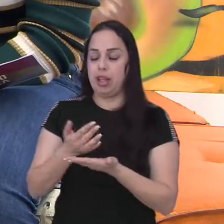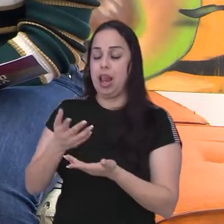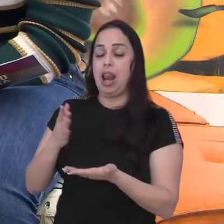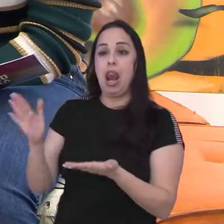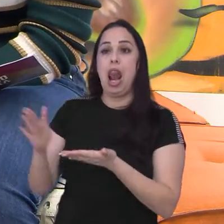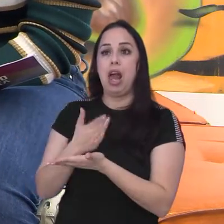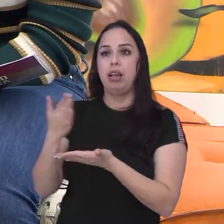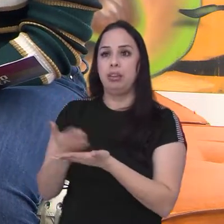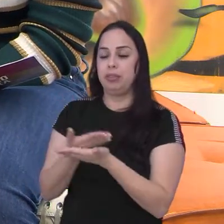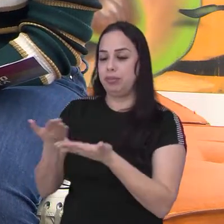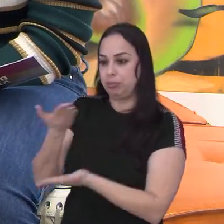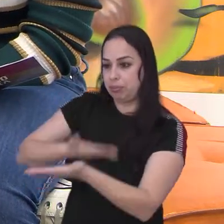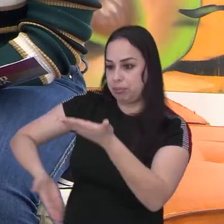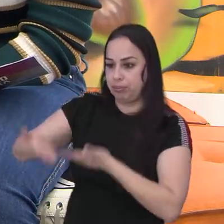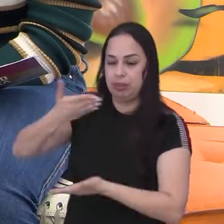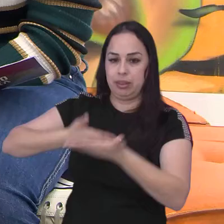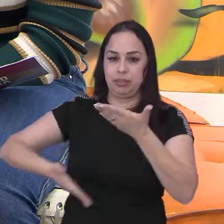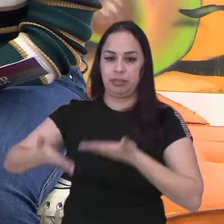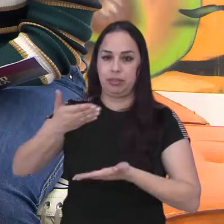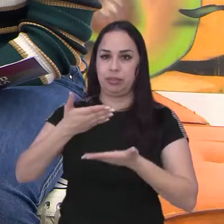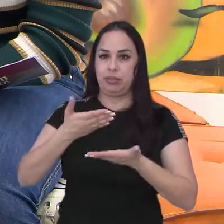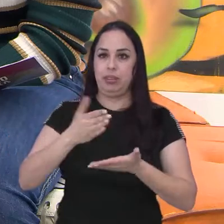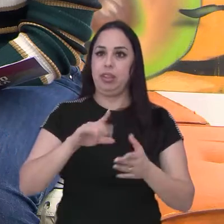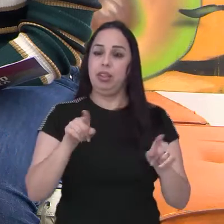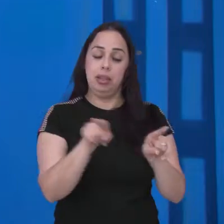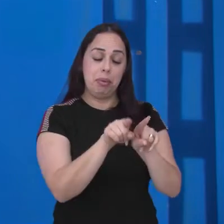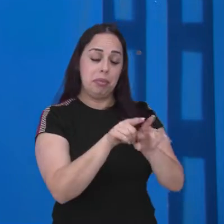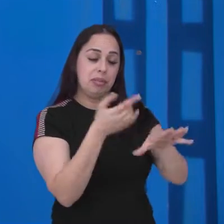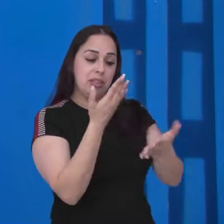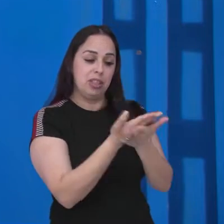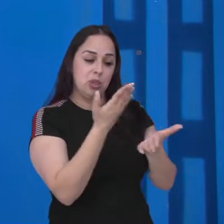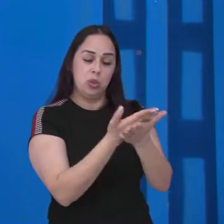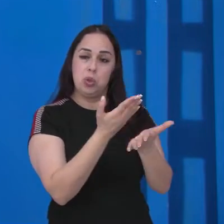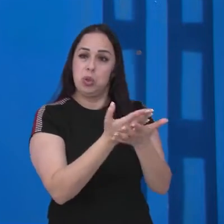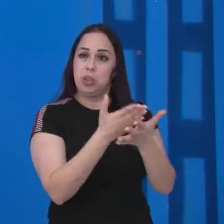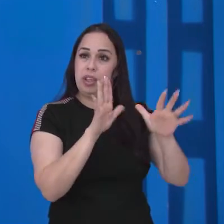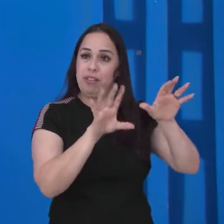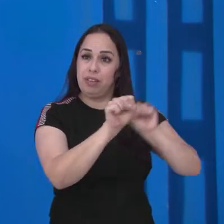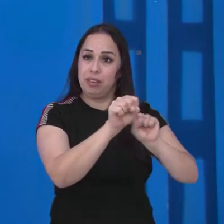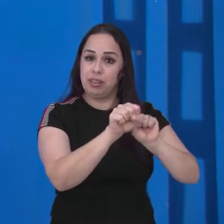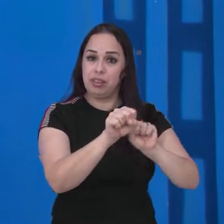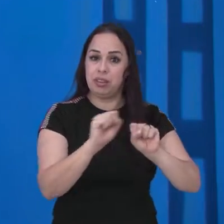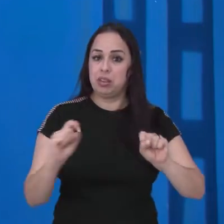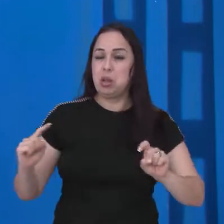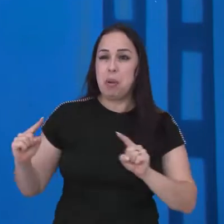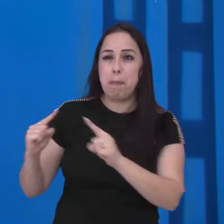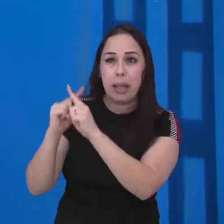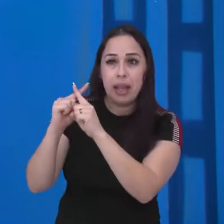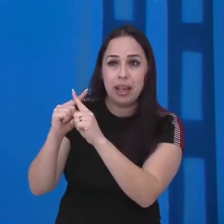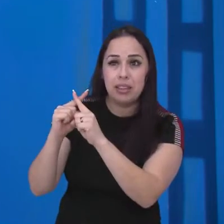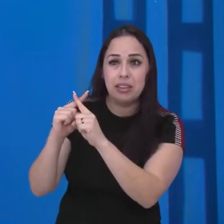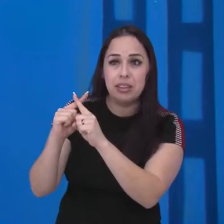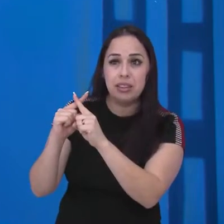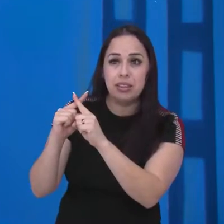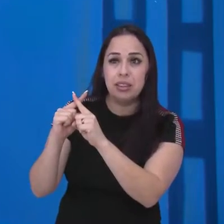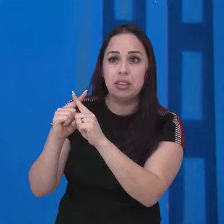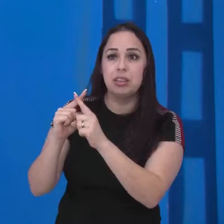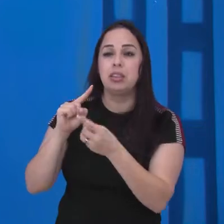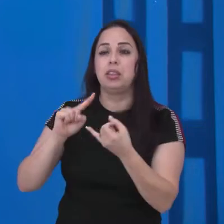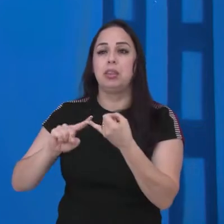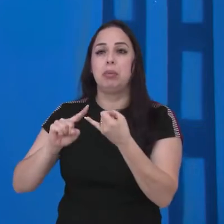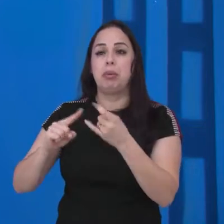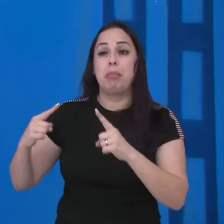agasalho, troca de livro, né? Então, formação e capacitação. Então, e batalhas a gente teve quase